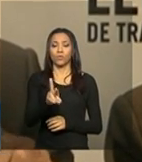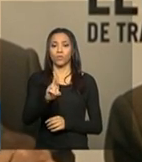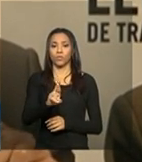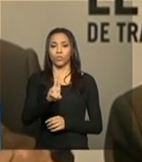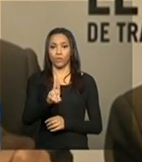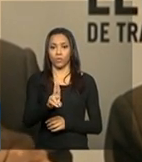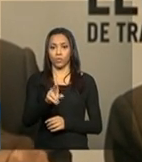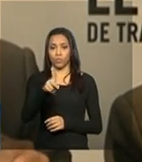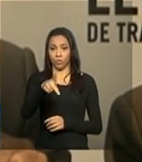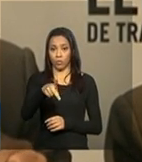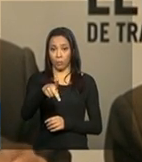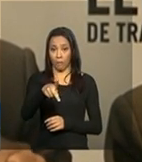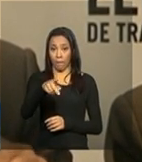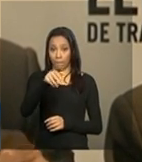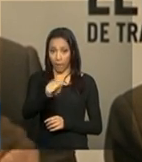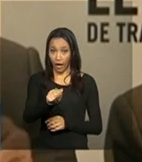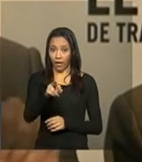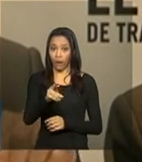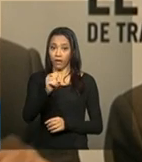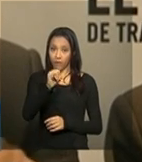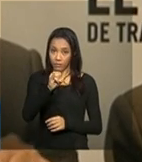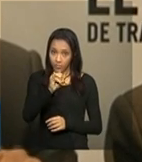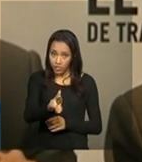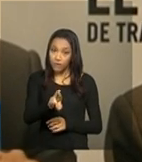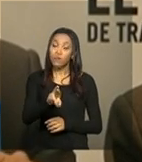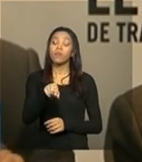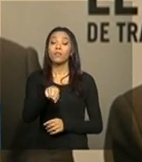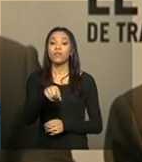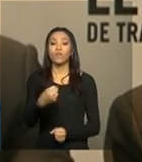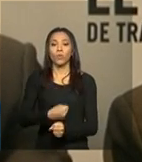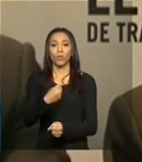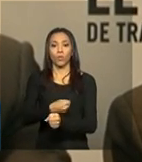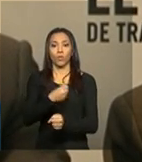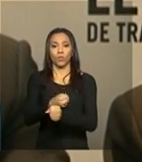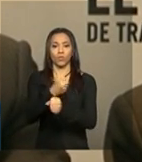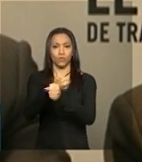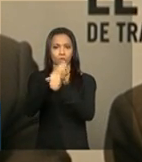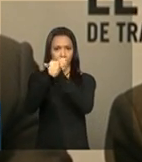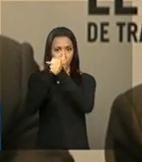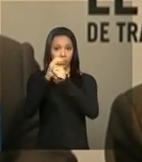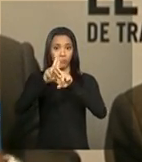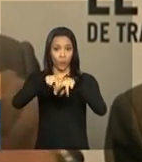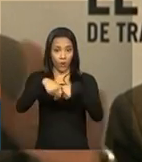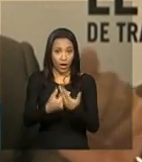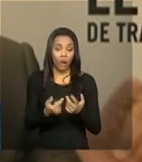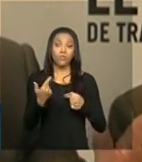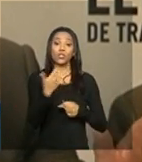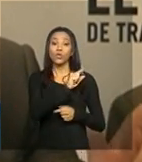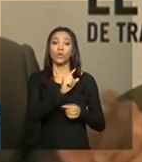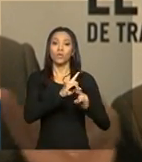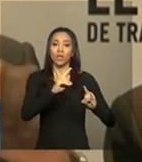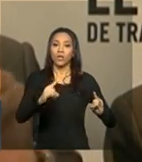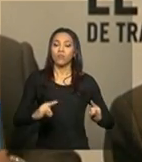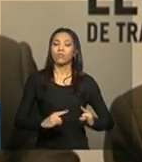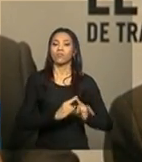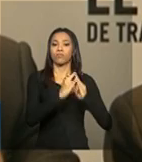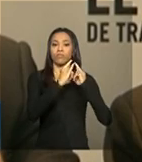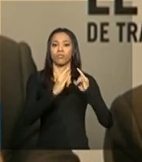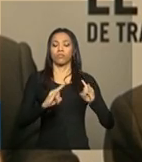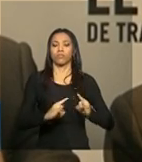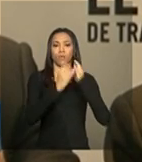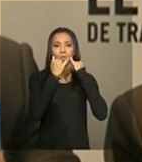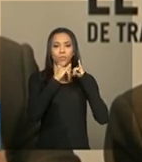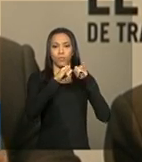a subestação Jurupari é uma que foi construída em função da interligação da usina de Tucuruí para Manaus. Então,